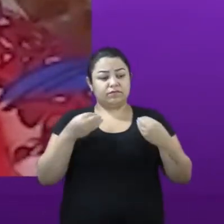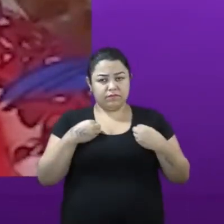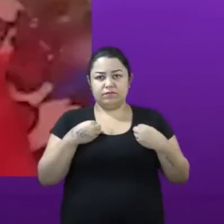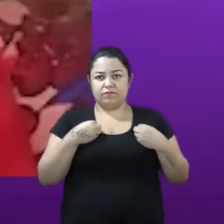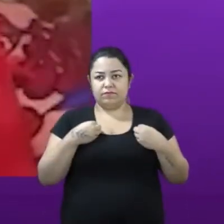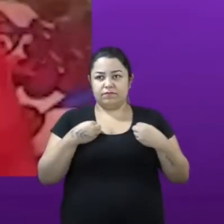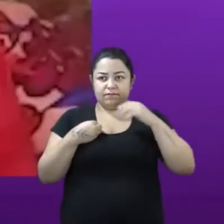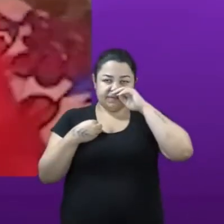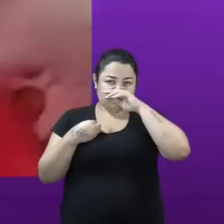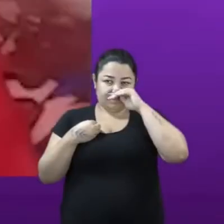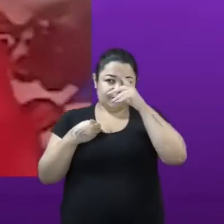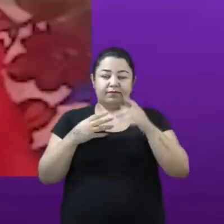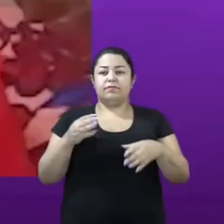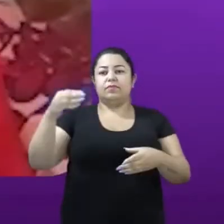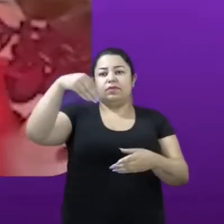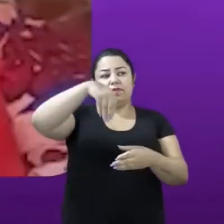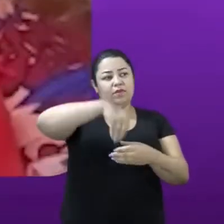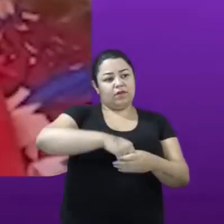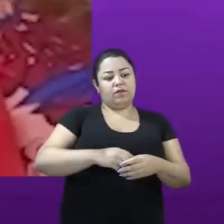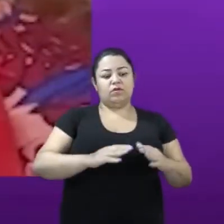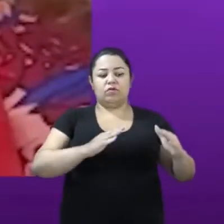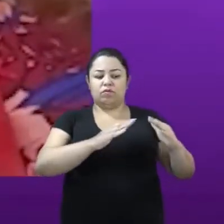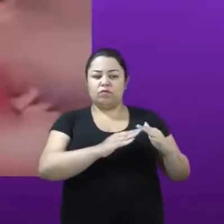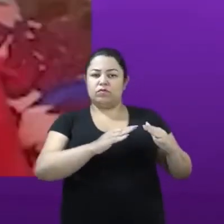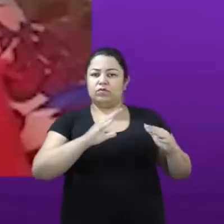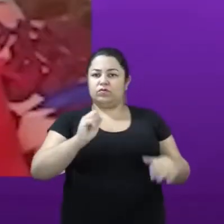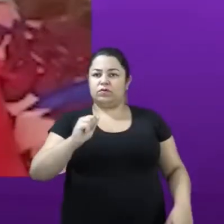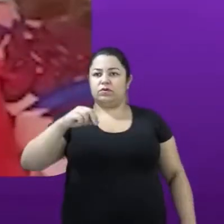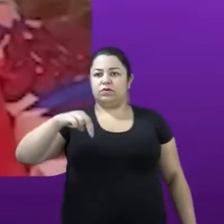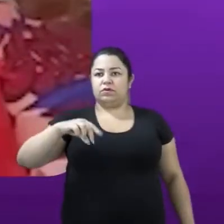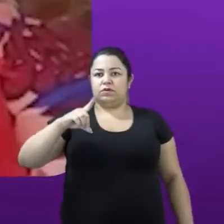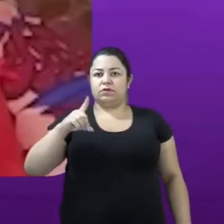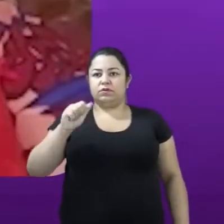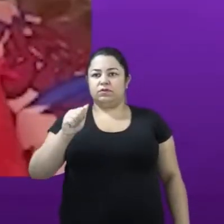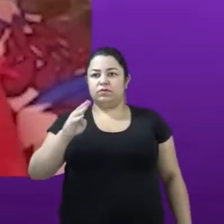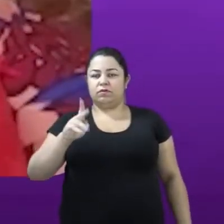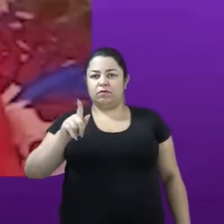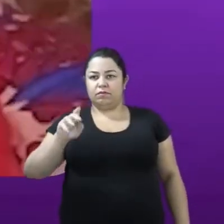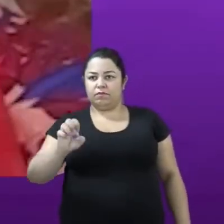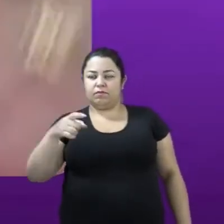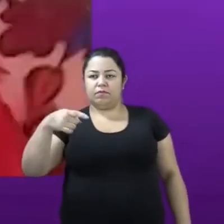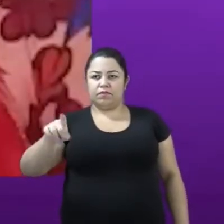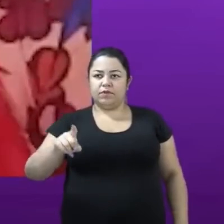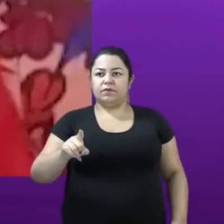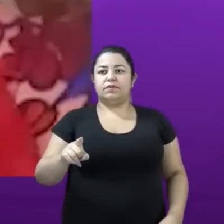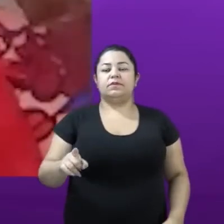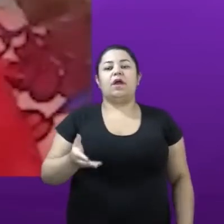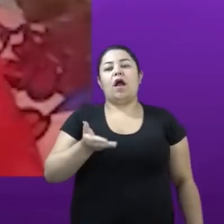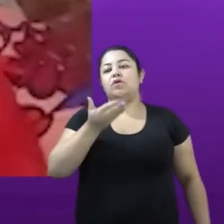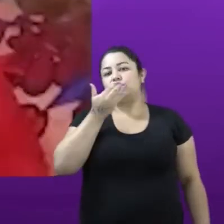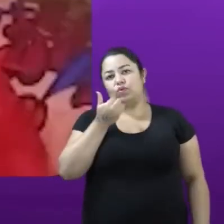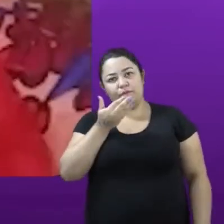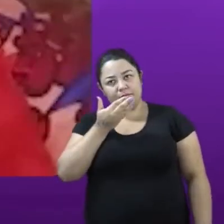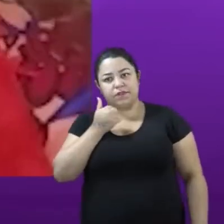A hierarquia, né? Dentro de uma casa de candomblé, nós temos uma hierarquia religiosa. Nós temos as nossas